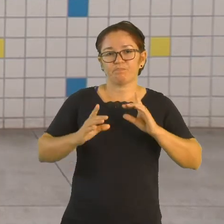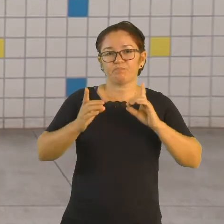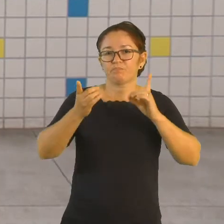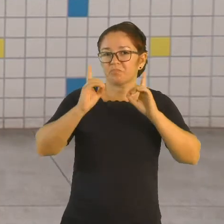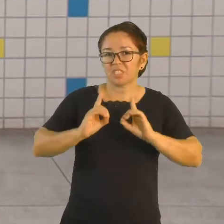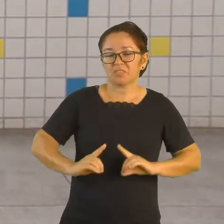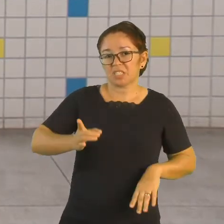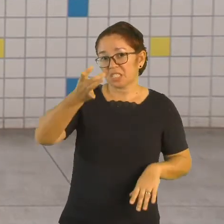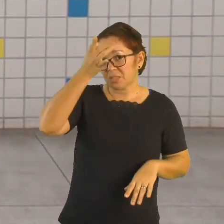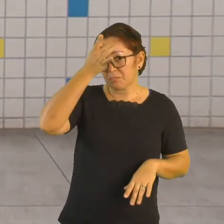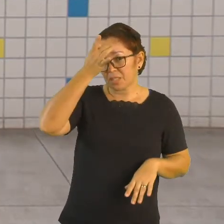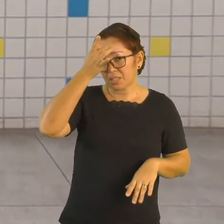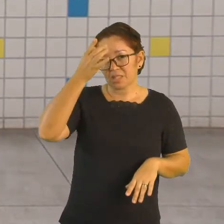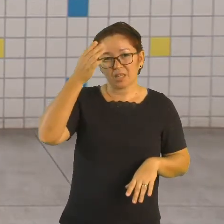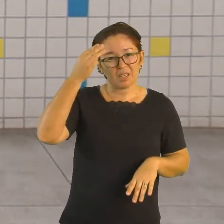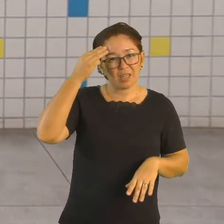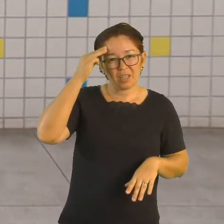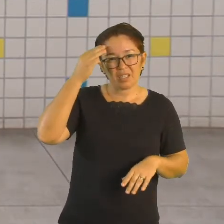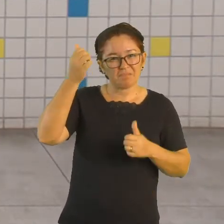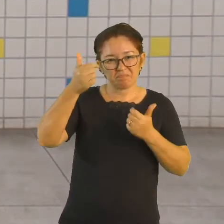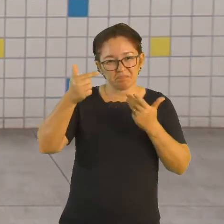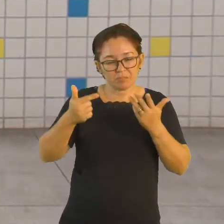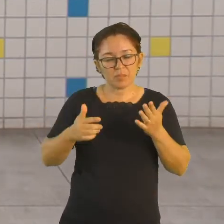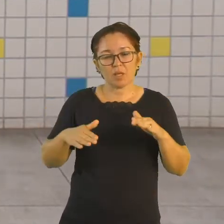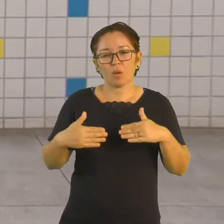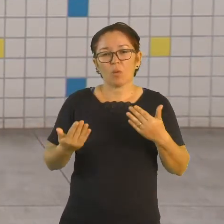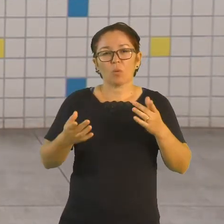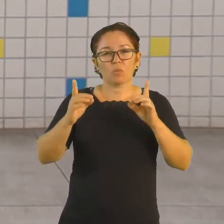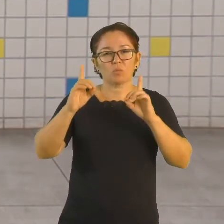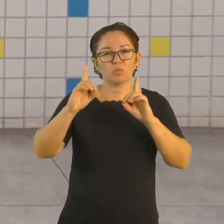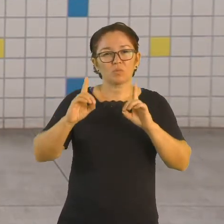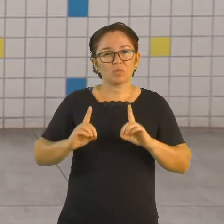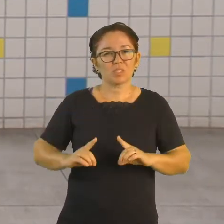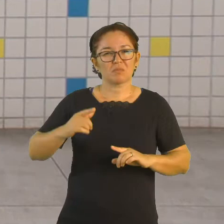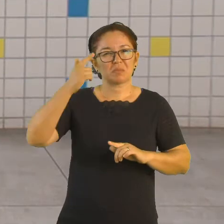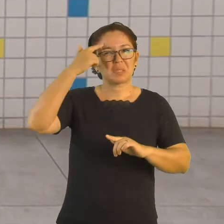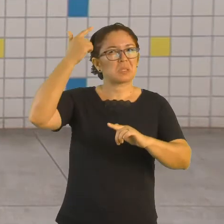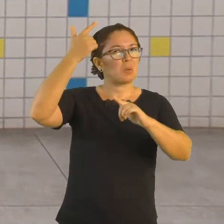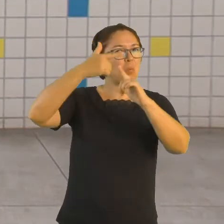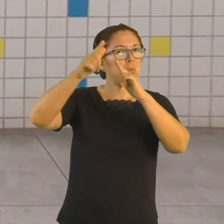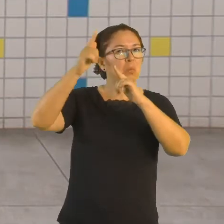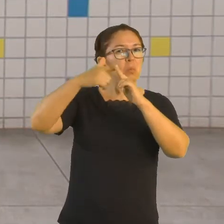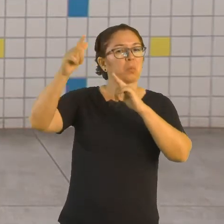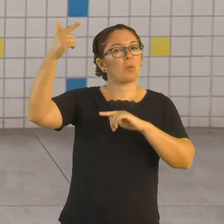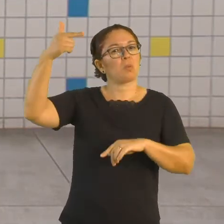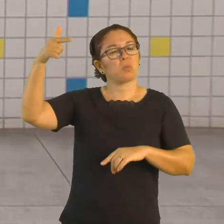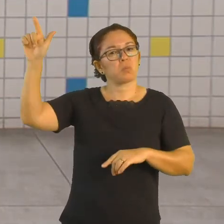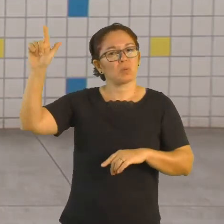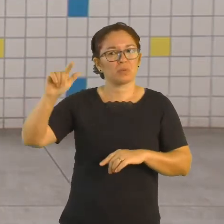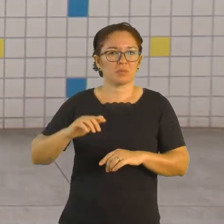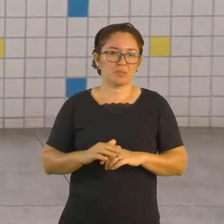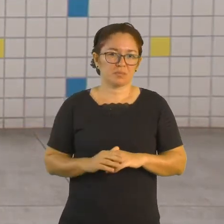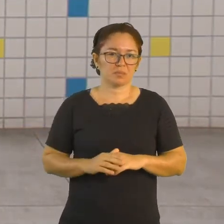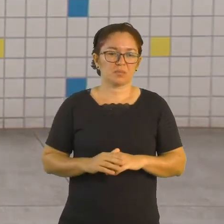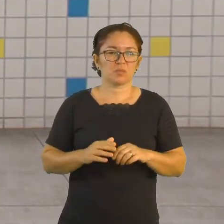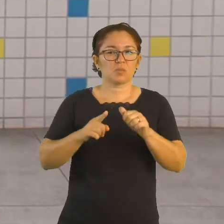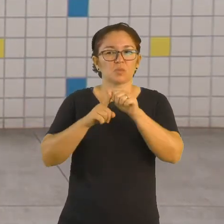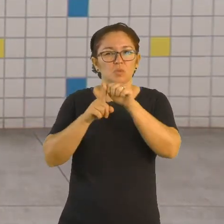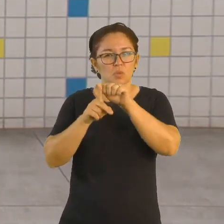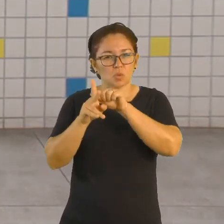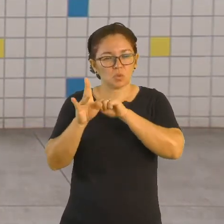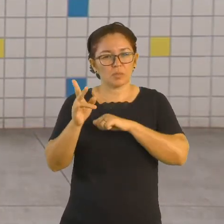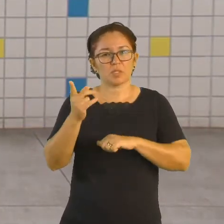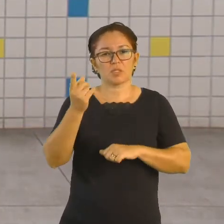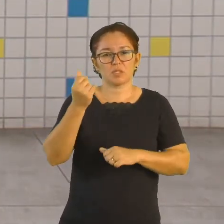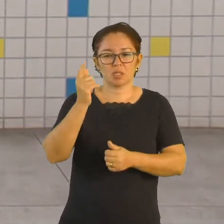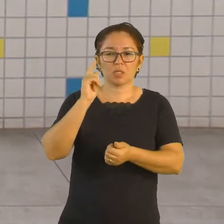é necessário que a renda por pessoa do grupo familiar seja menor que 1/4 do salário mínimo